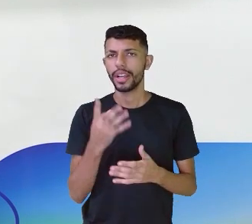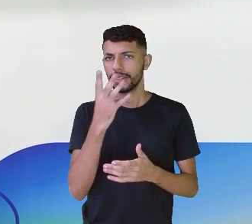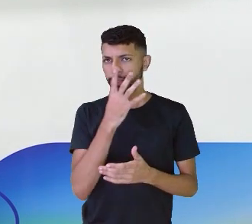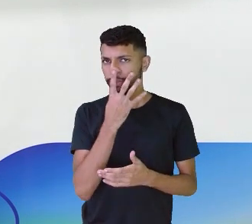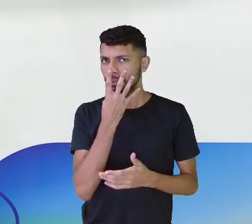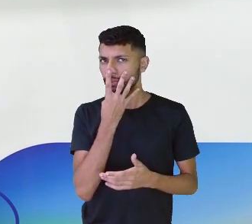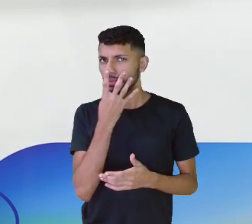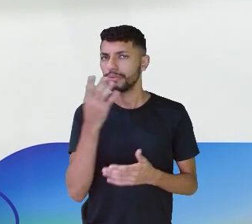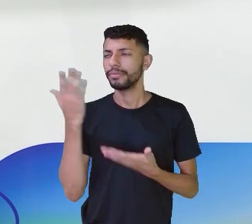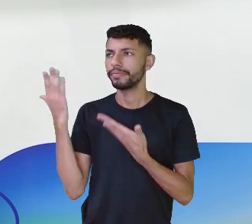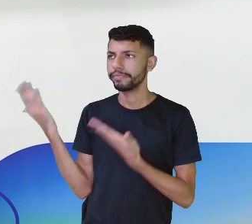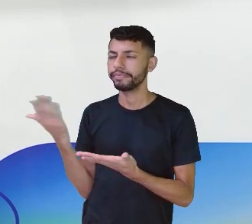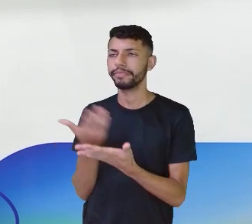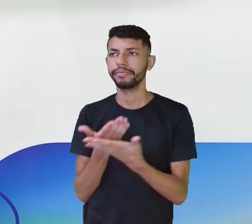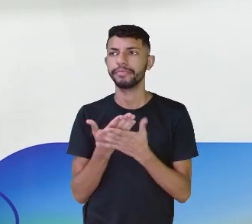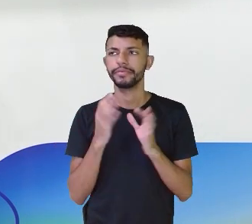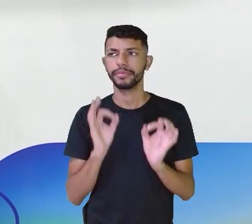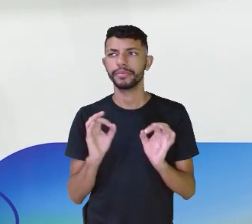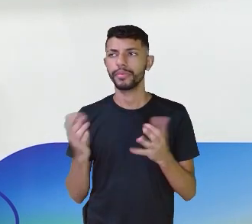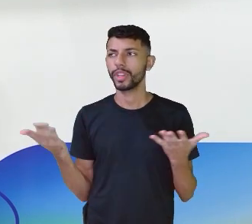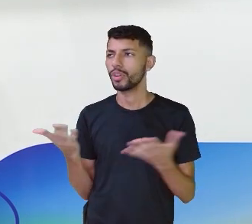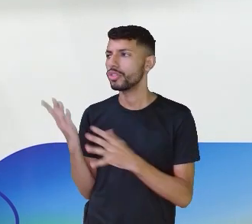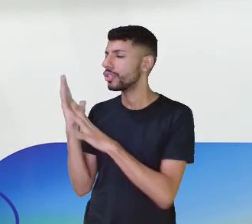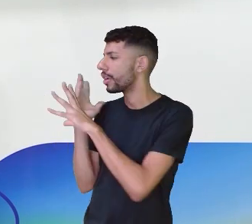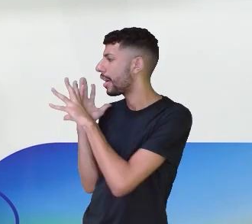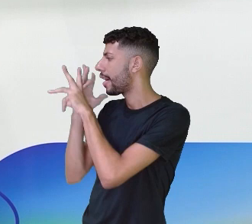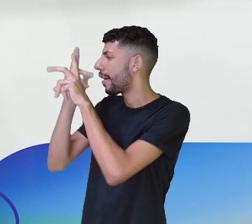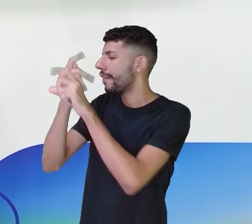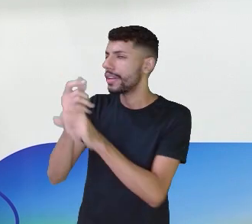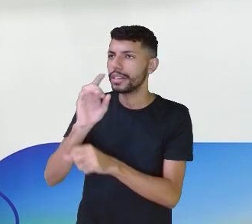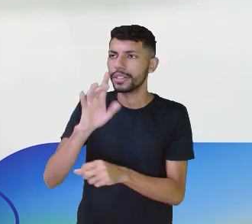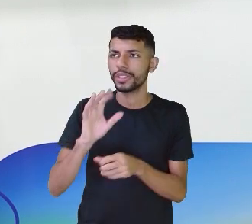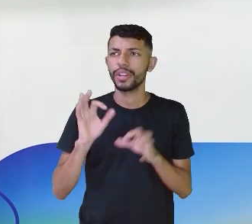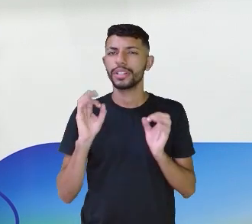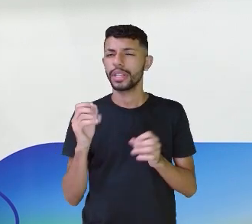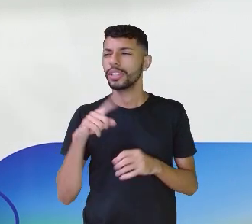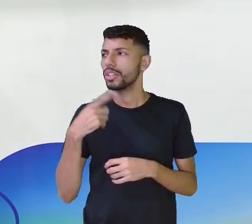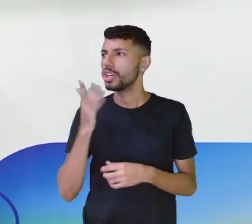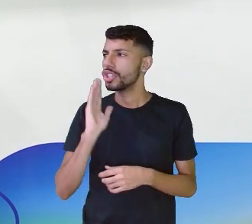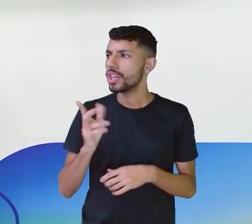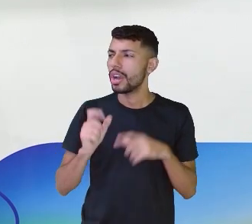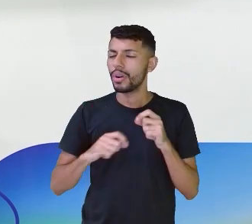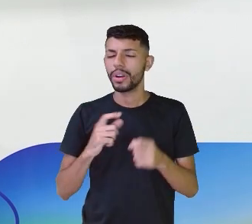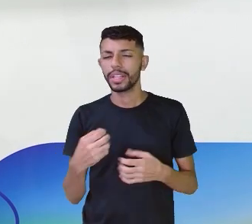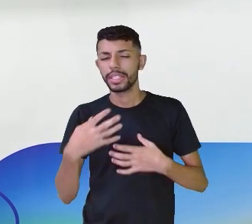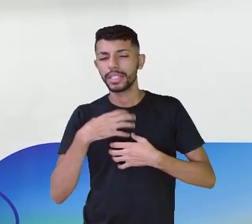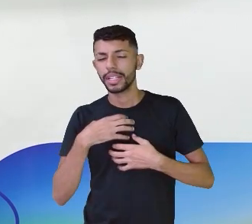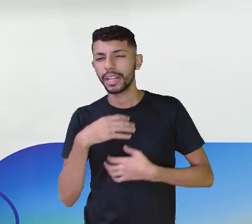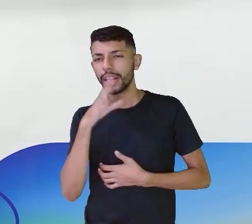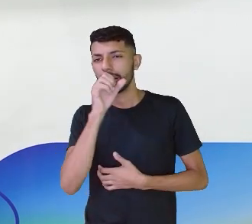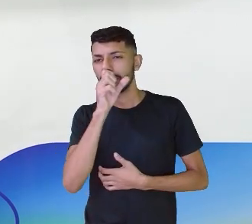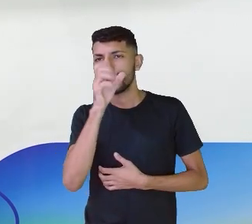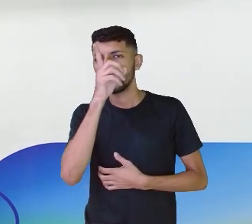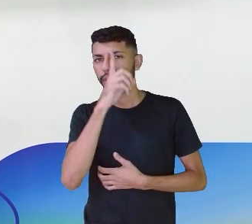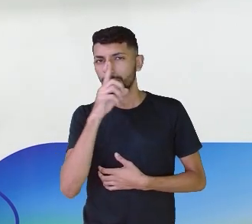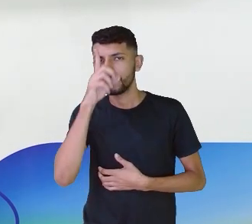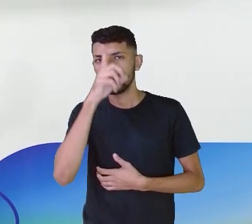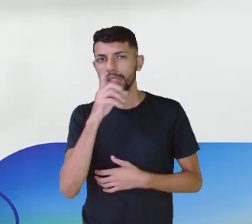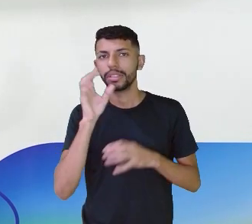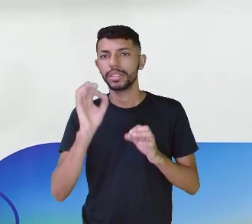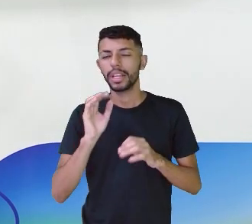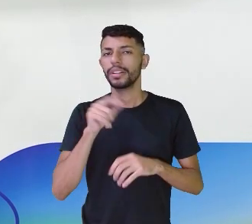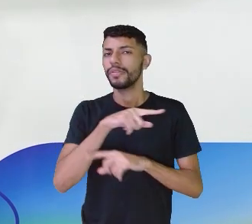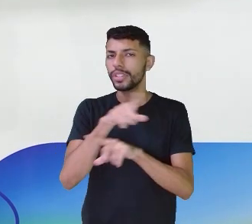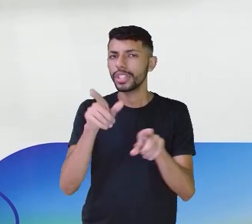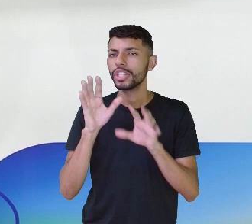uma revisão mesmo, a gente já está naquele climinha de final de semana, vocês já assistiram bastante essa aula,